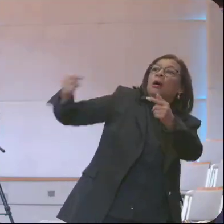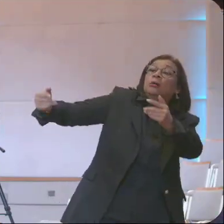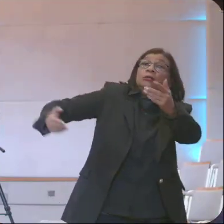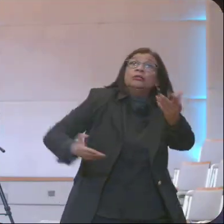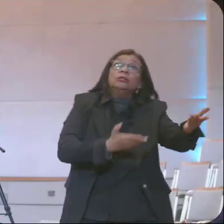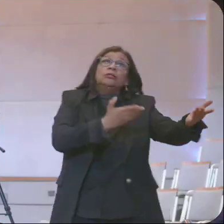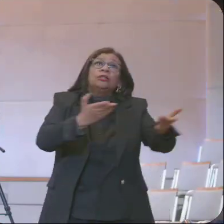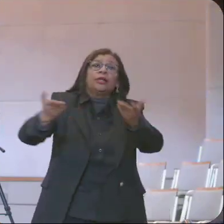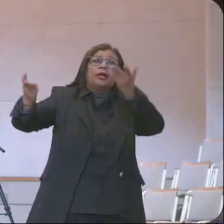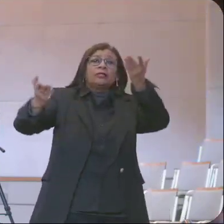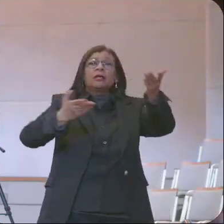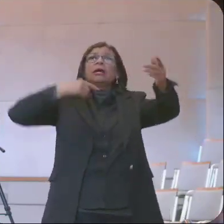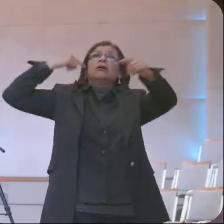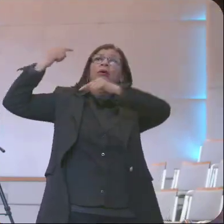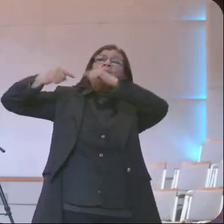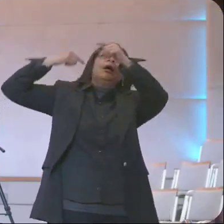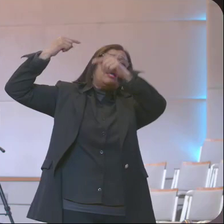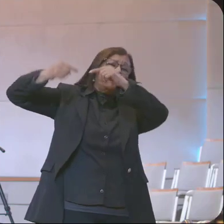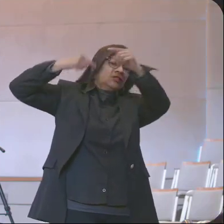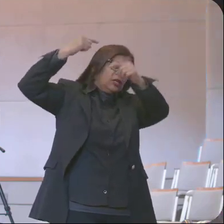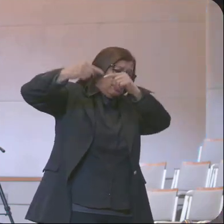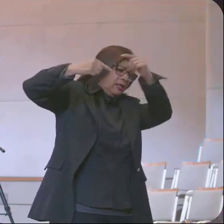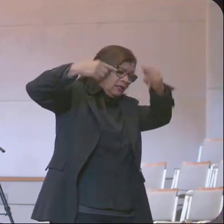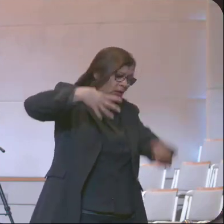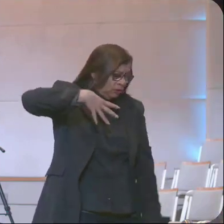Exaltarão de geração.